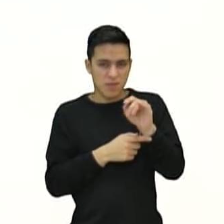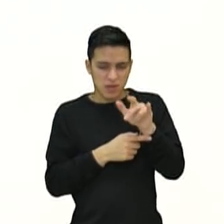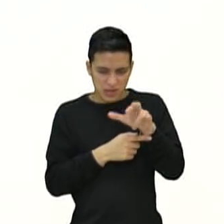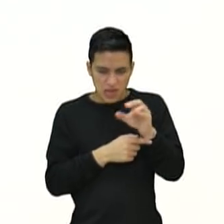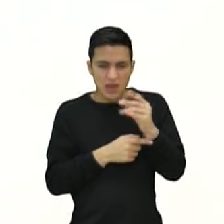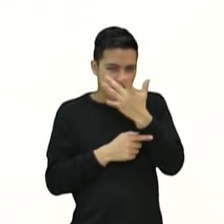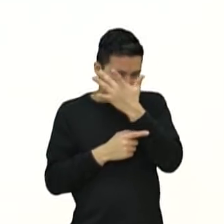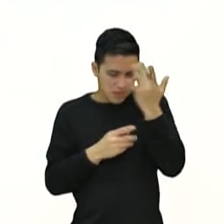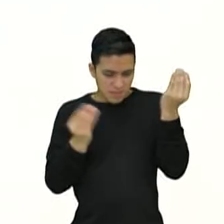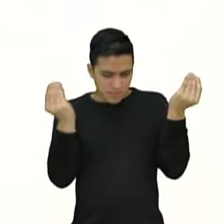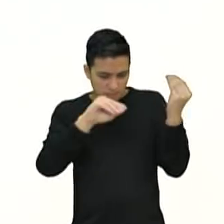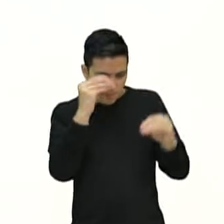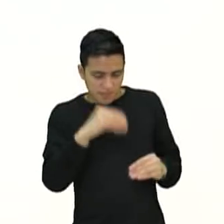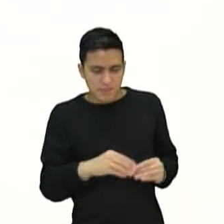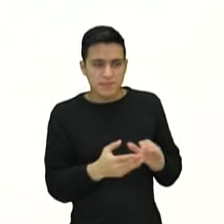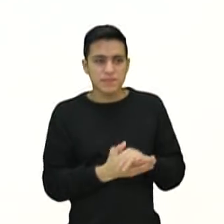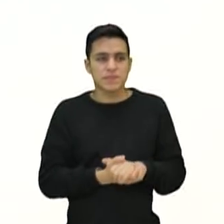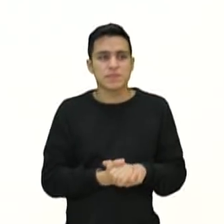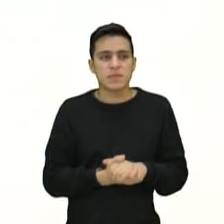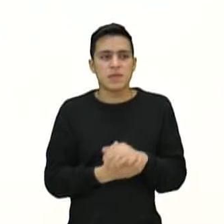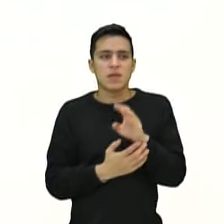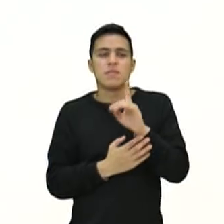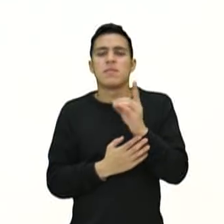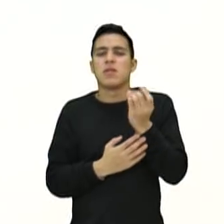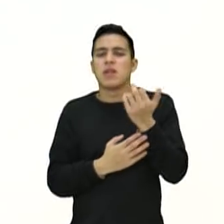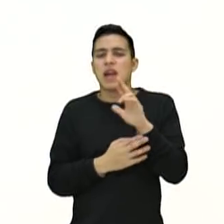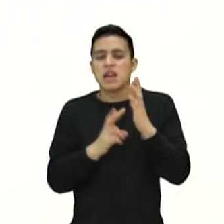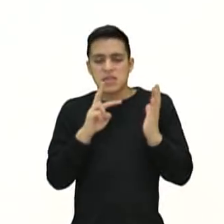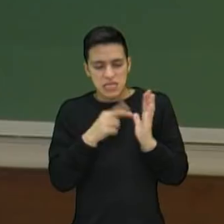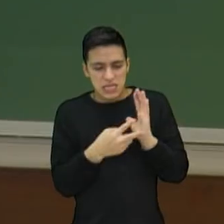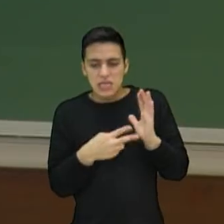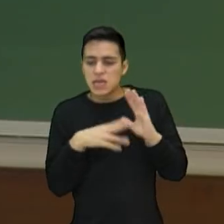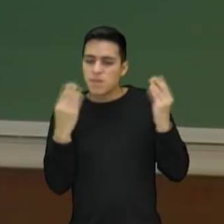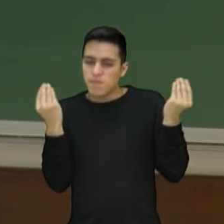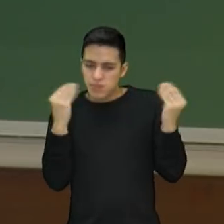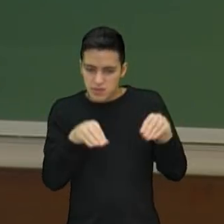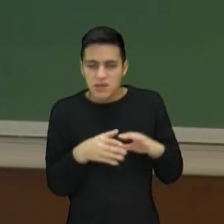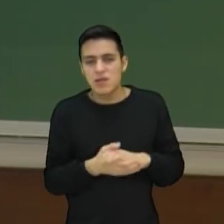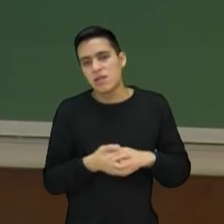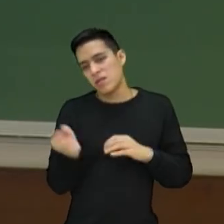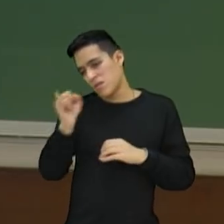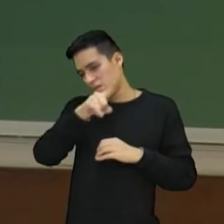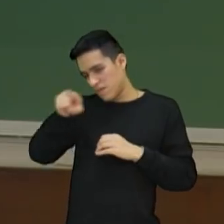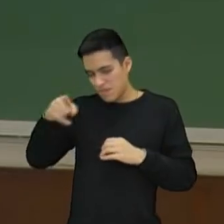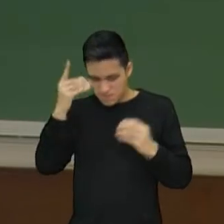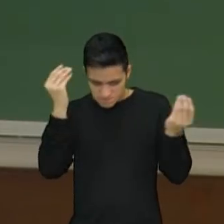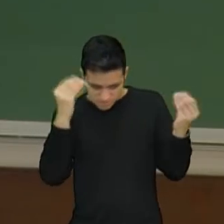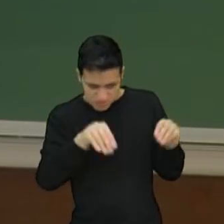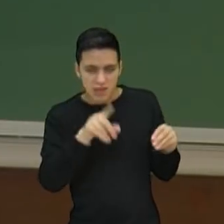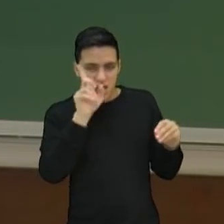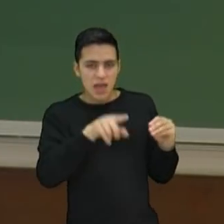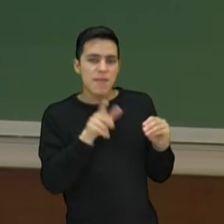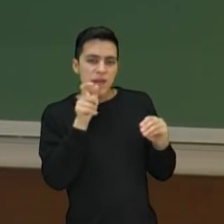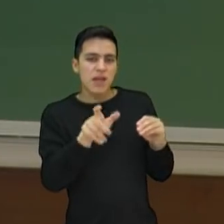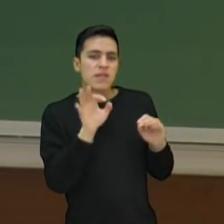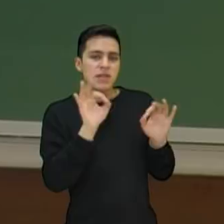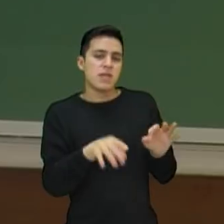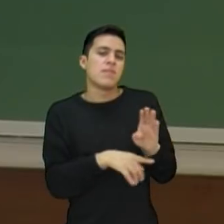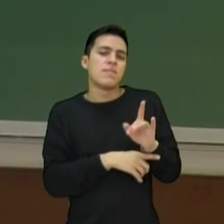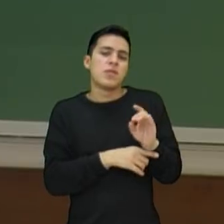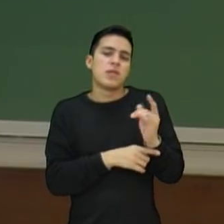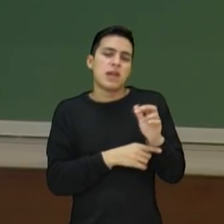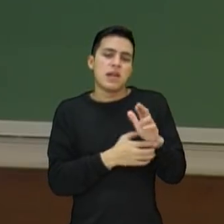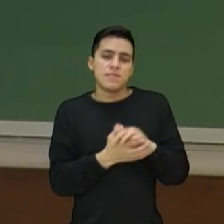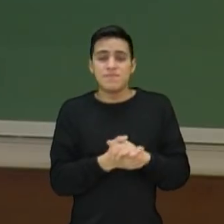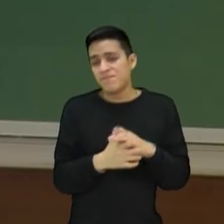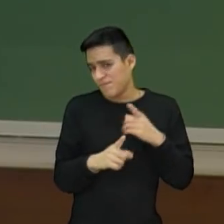blog ativo, o dono do blog. Blogar, ação de fazer um post, né? Você postar, você escrever algo. E o